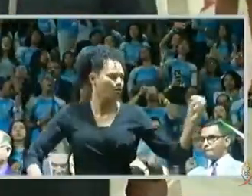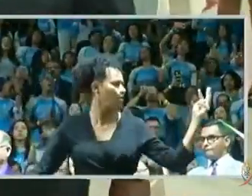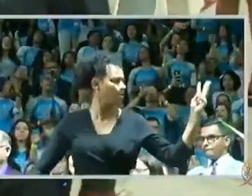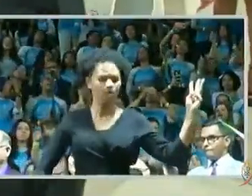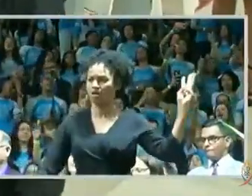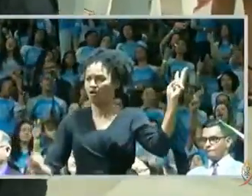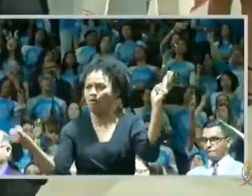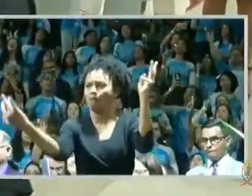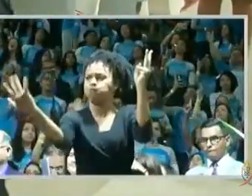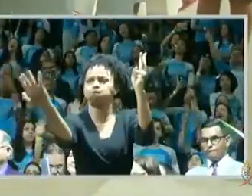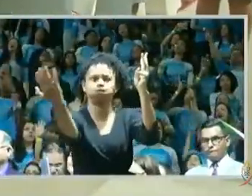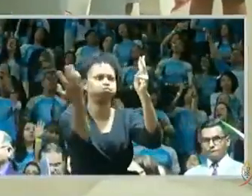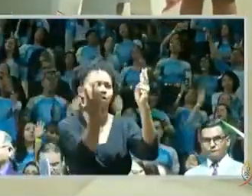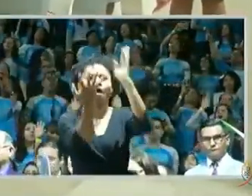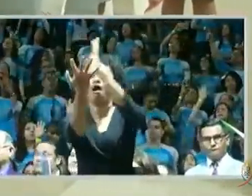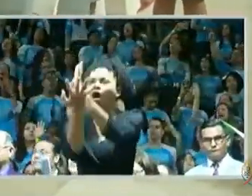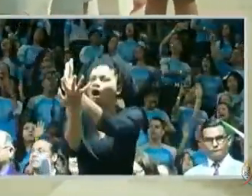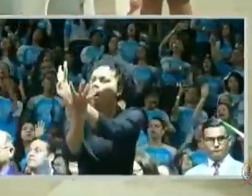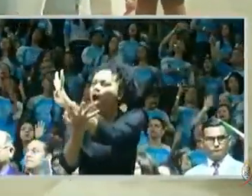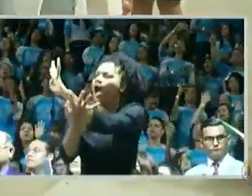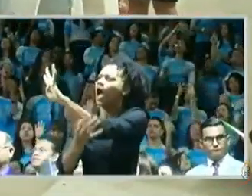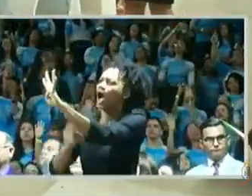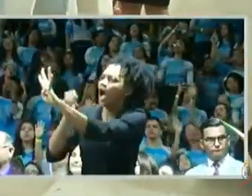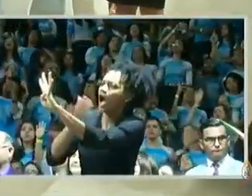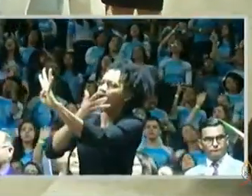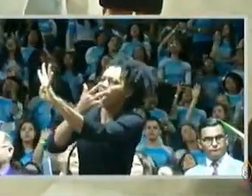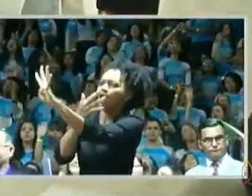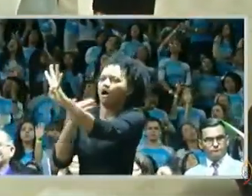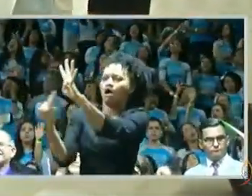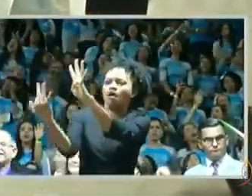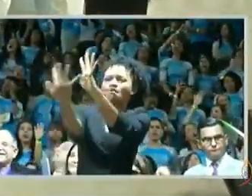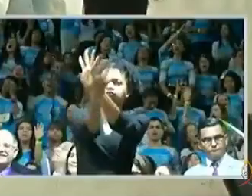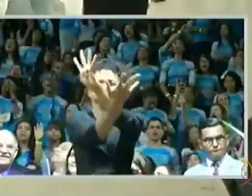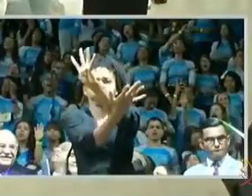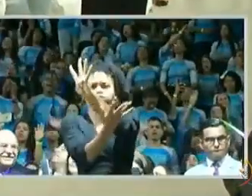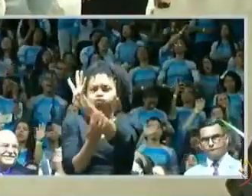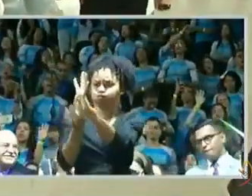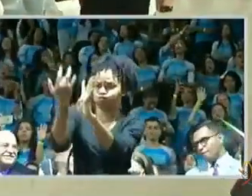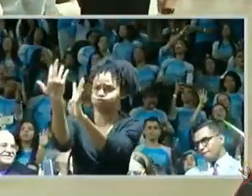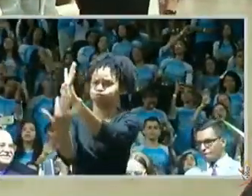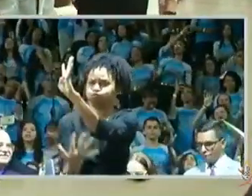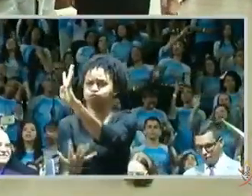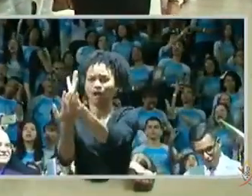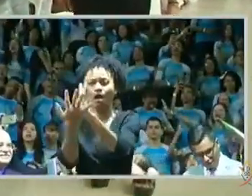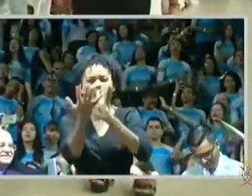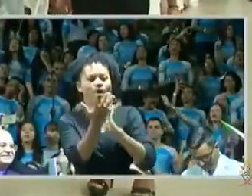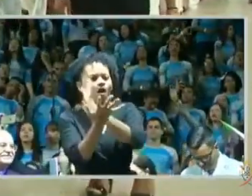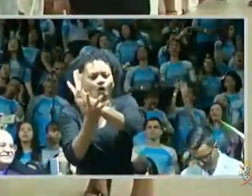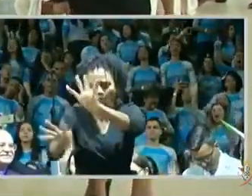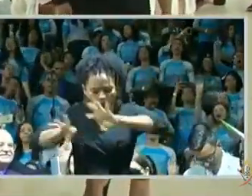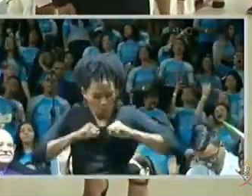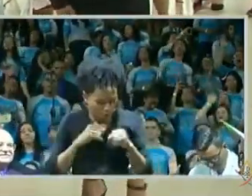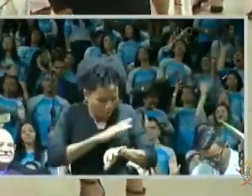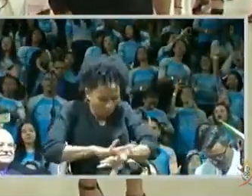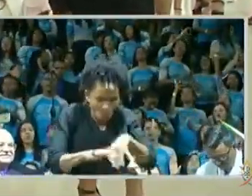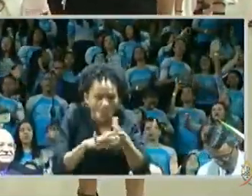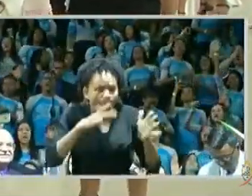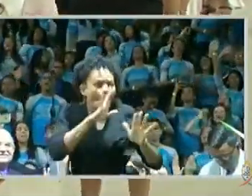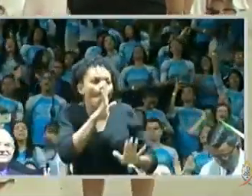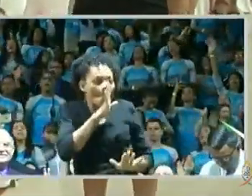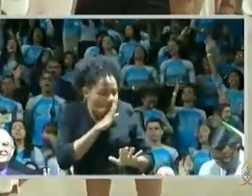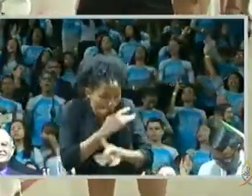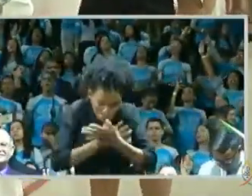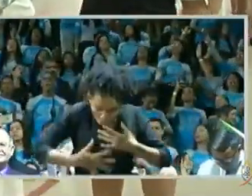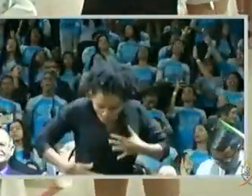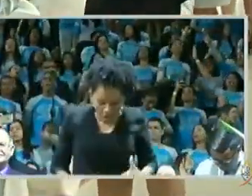homem lá chegou primeiro para os três jovens livrar. E eles esfaceando no meio do fogo. E